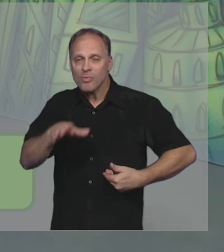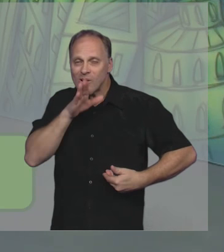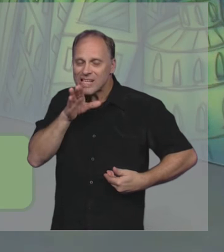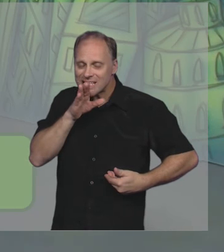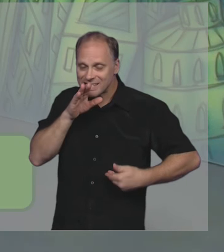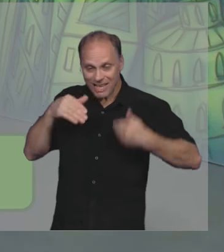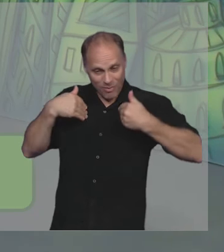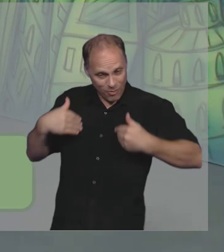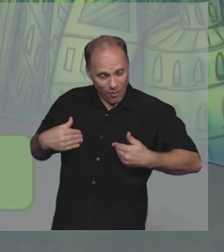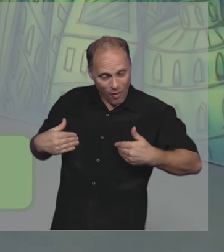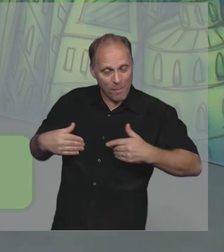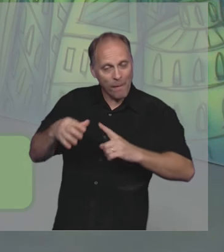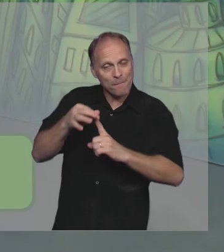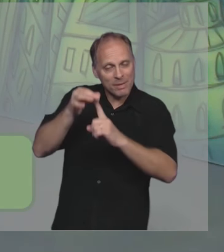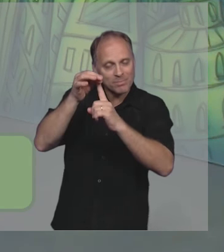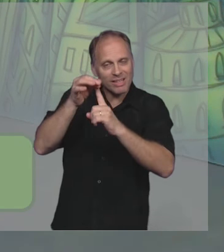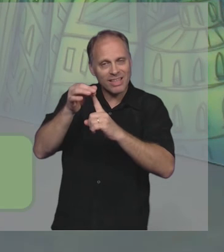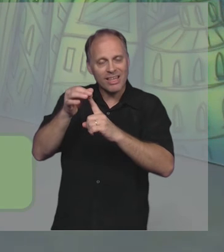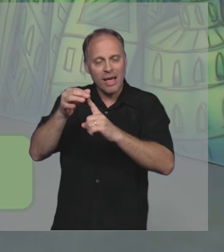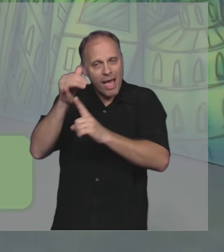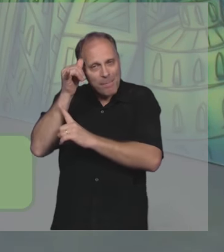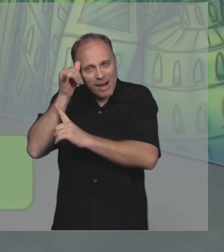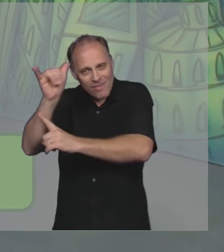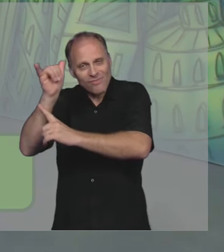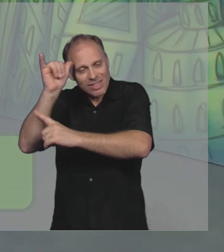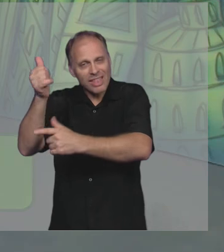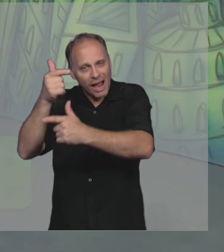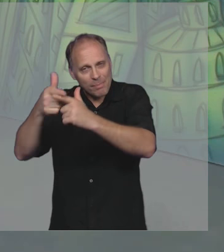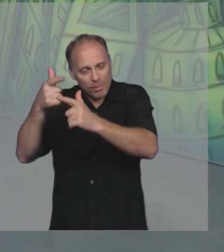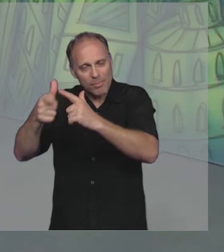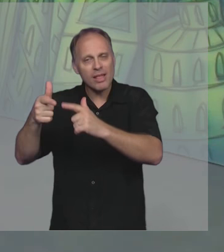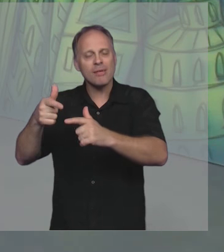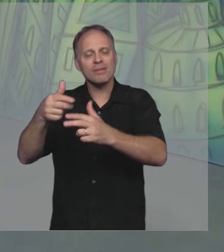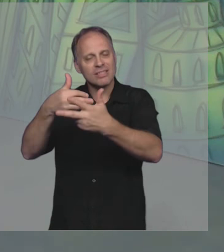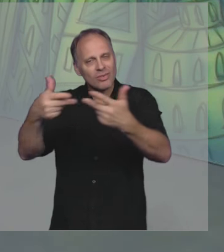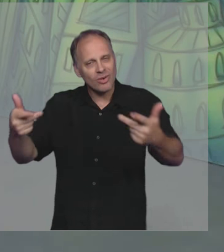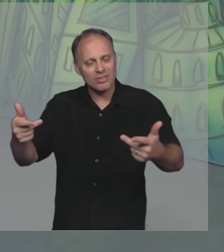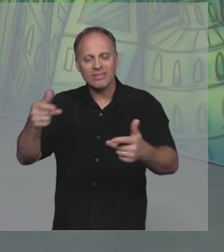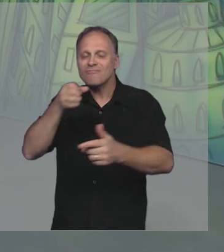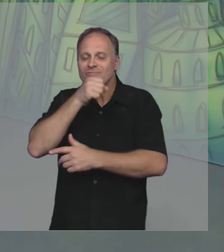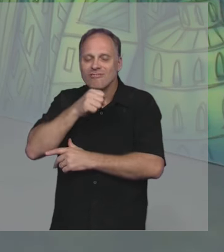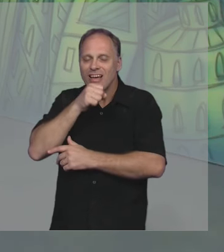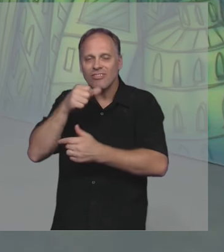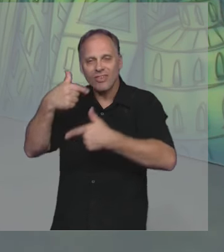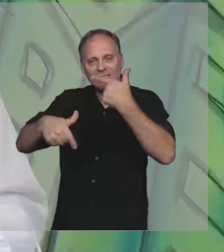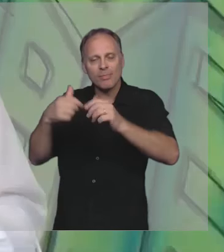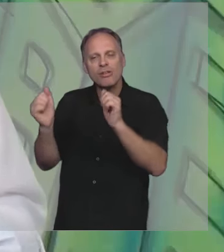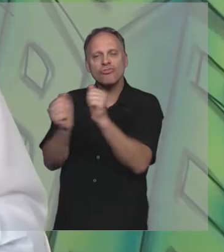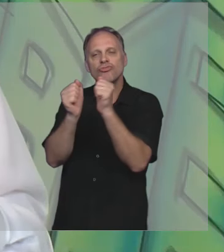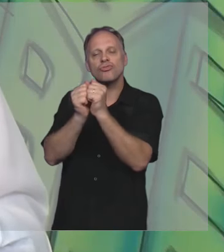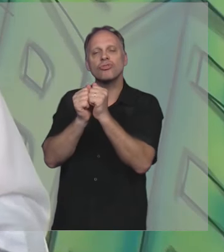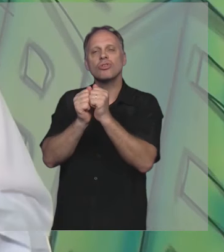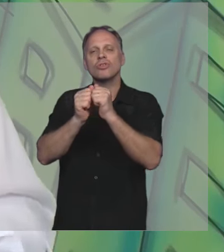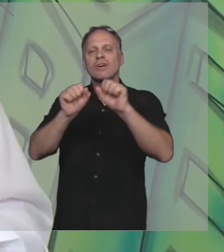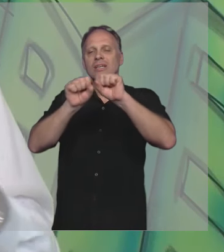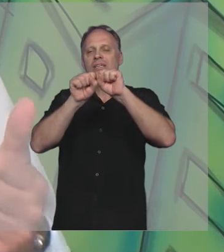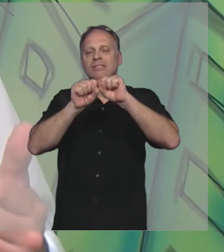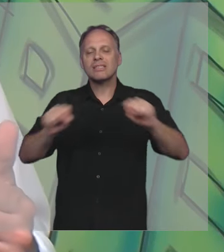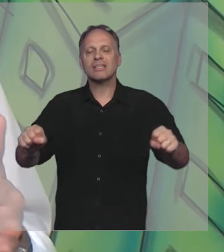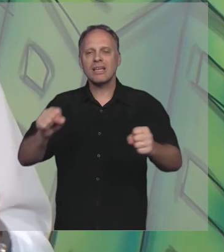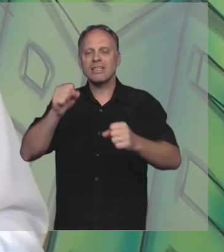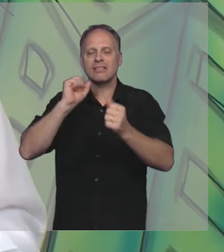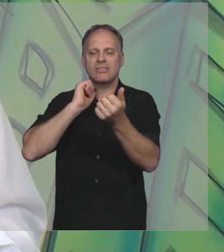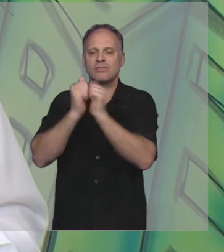de conhecimento e principalmente na questão de prevenção. A gente faz um trabalho junto à Secretaria de Esportes, a Secretaria